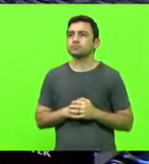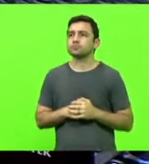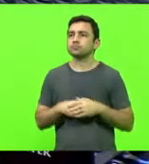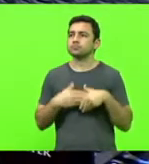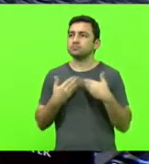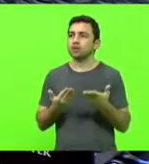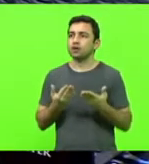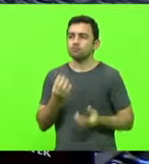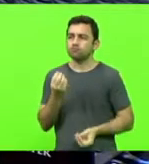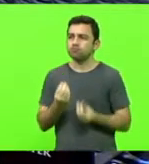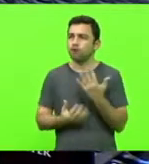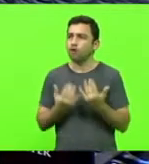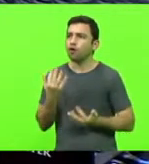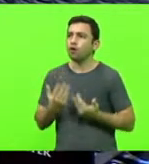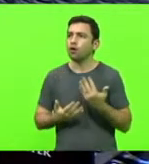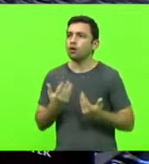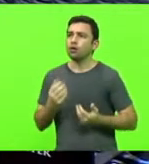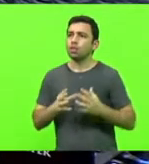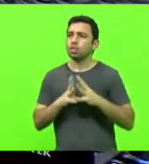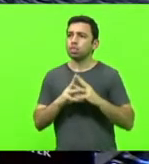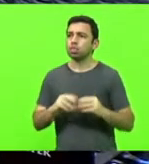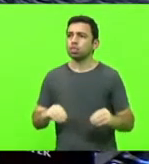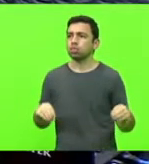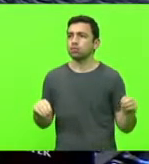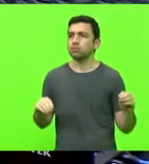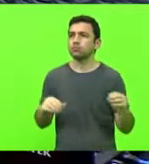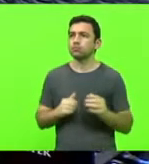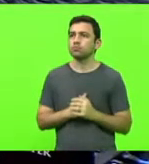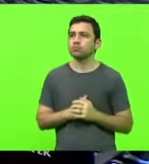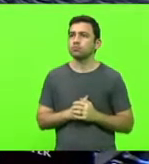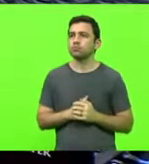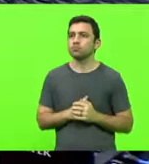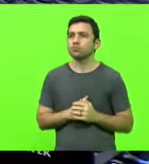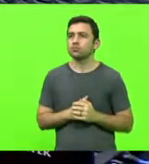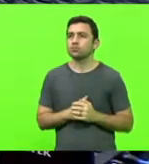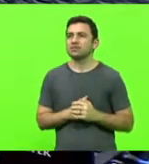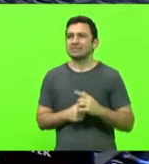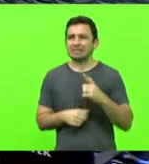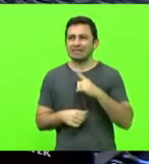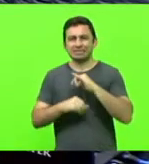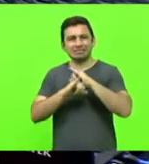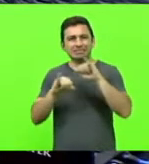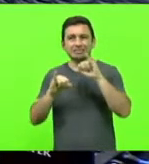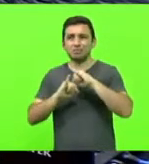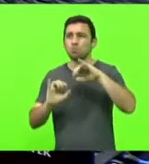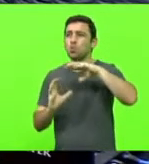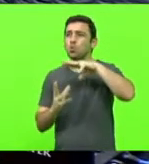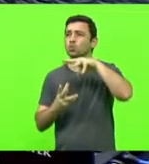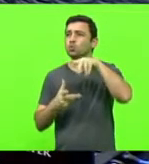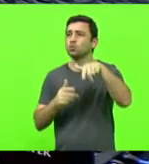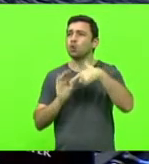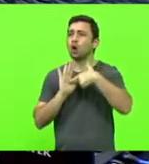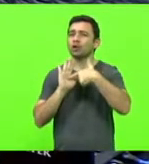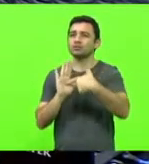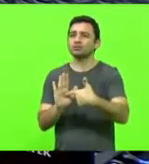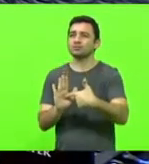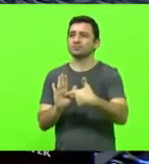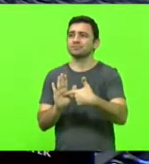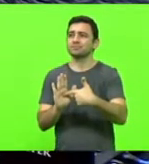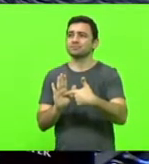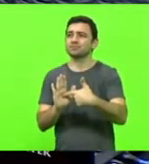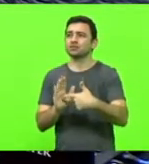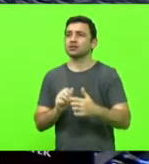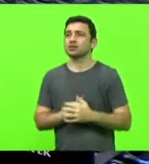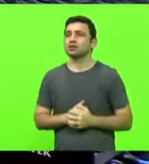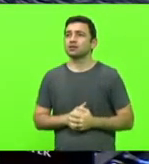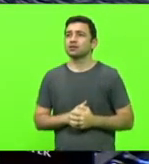incinerou. Aquilo lá teve uma repercussão mundial com o que ele fez,